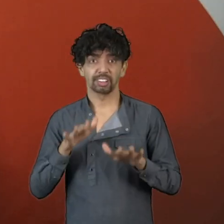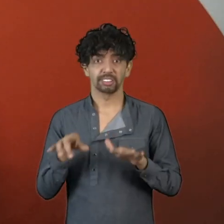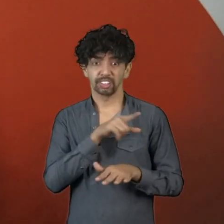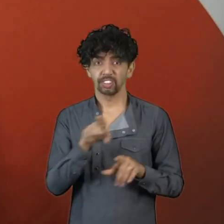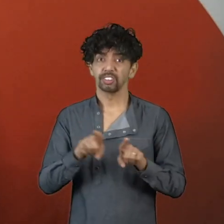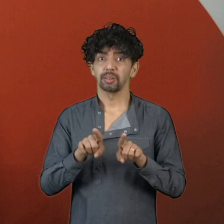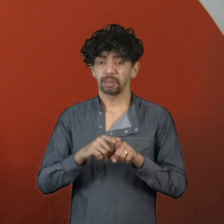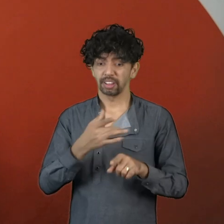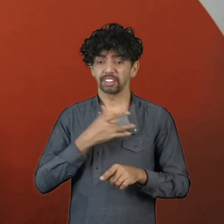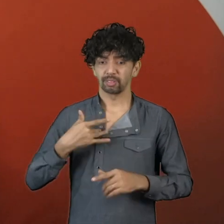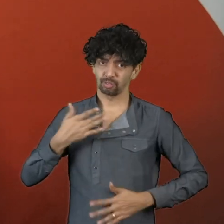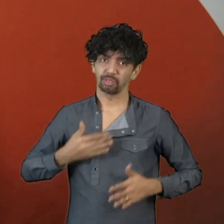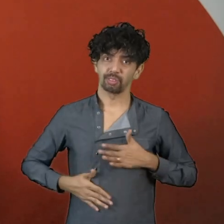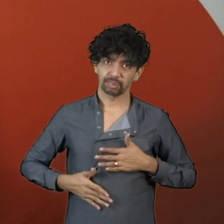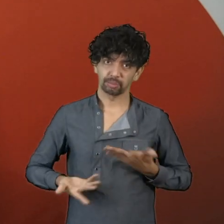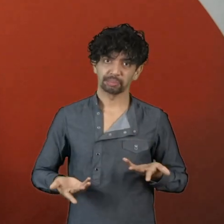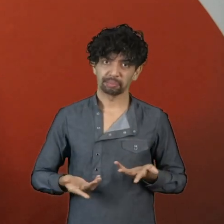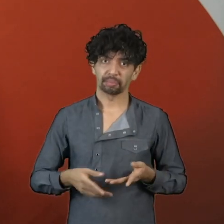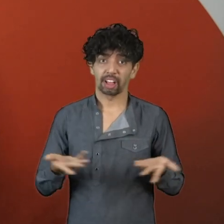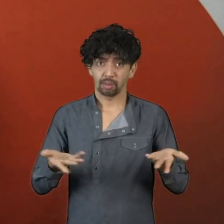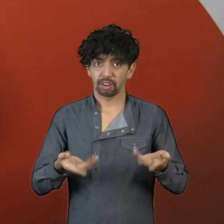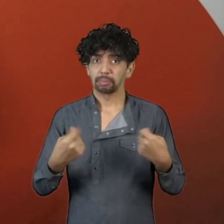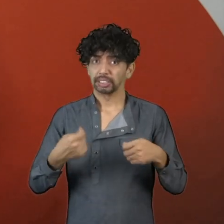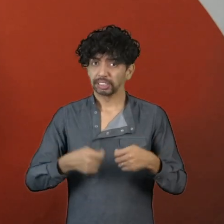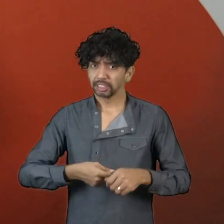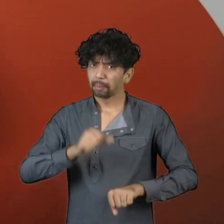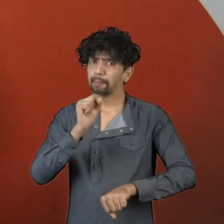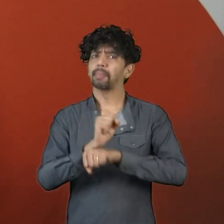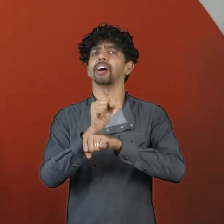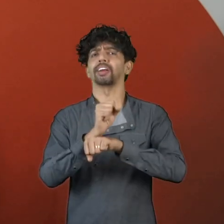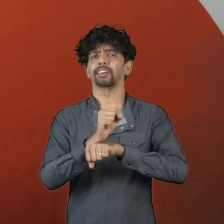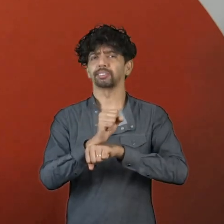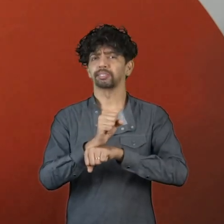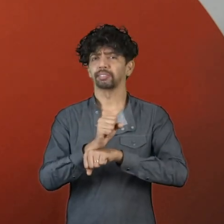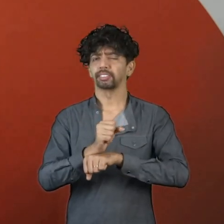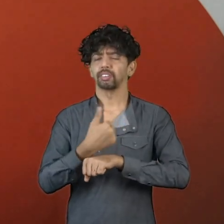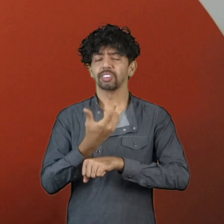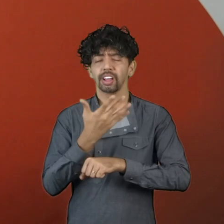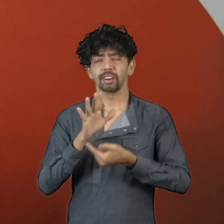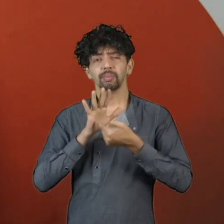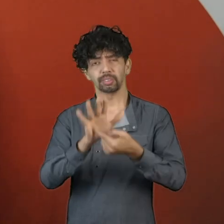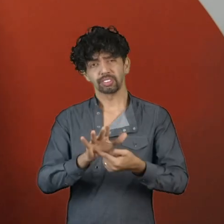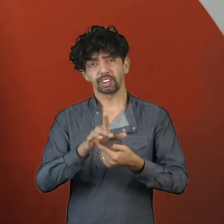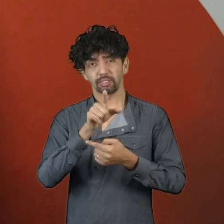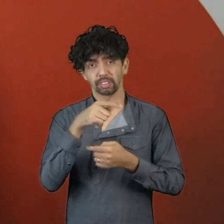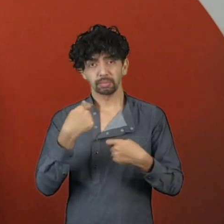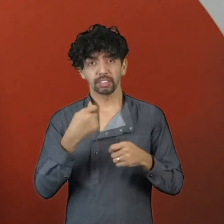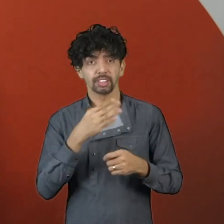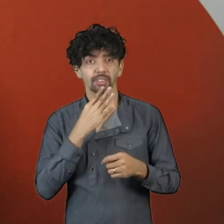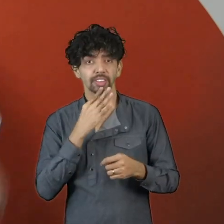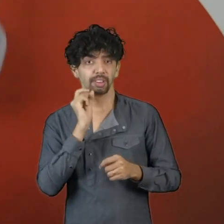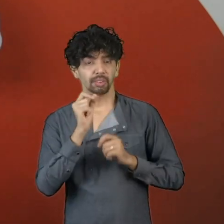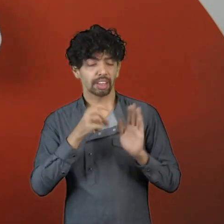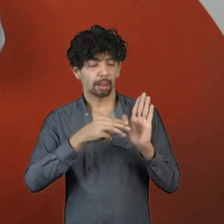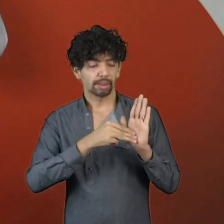Então chegou a hora da gente dar um basta nisso. Eu quero que você aqui conheça a metodologia de SOP. Eu vou